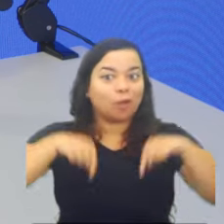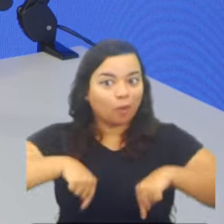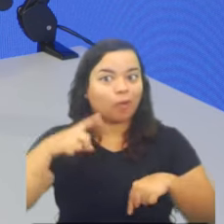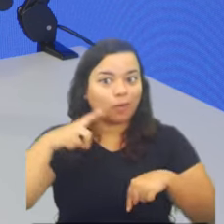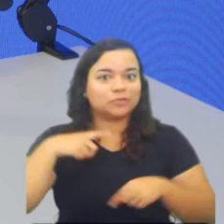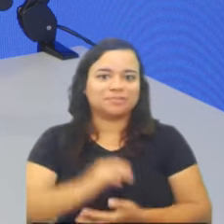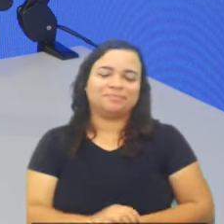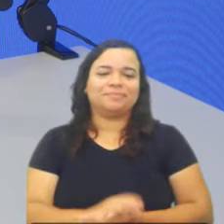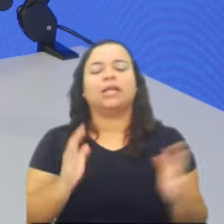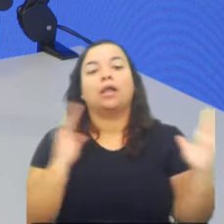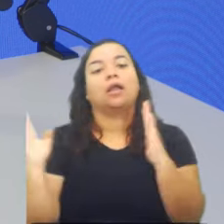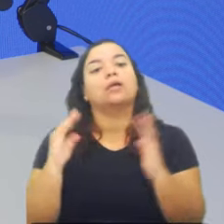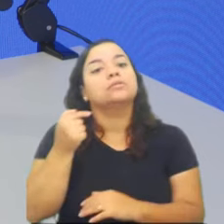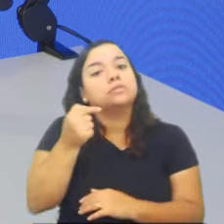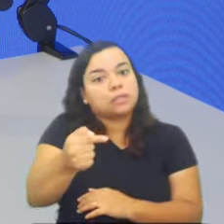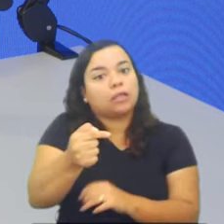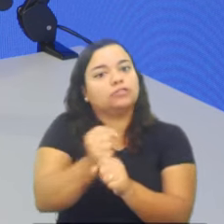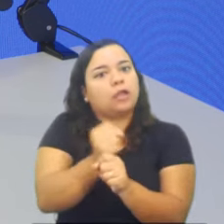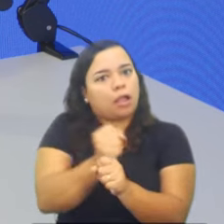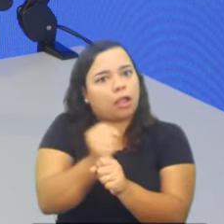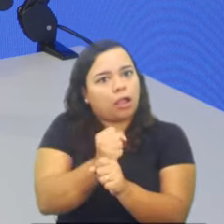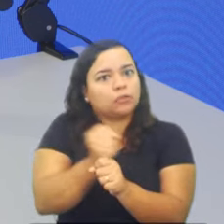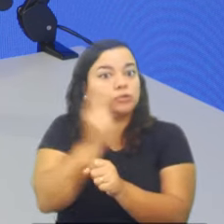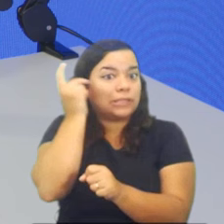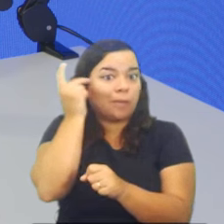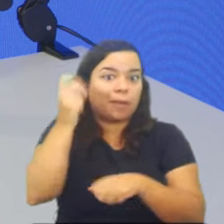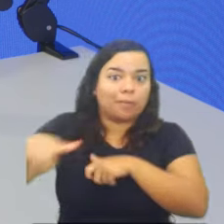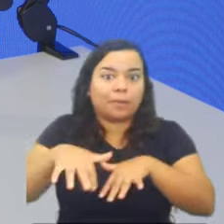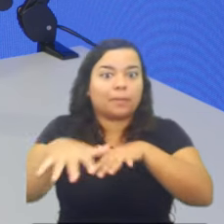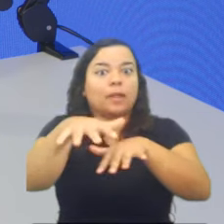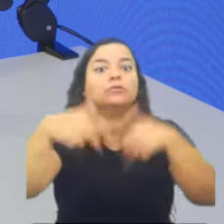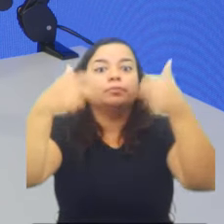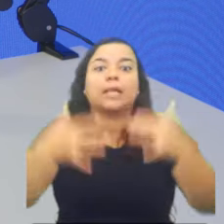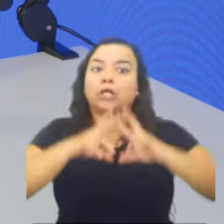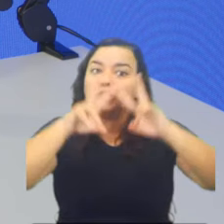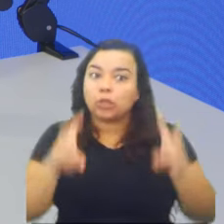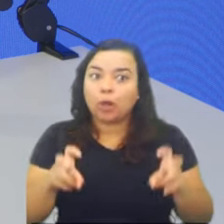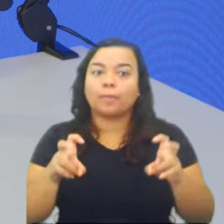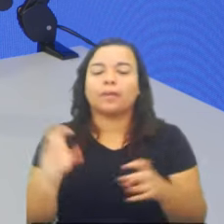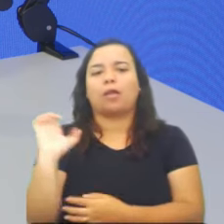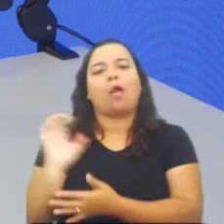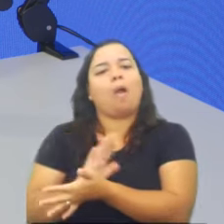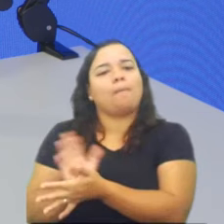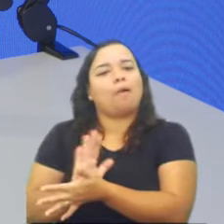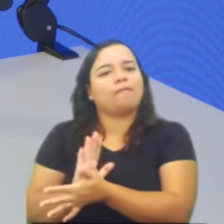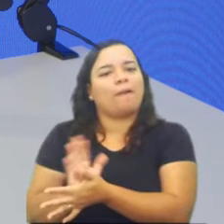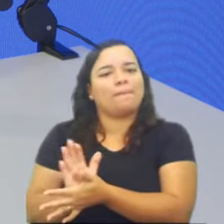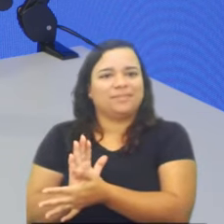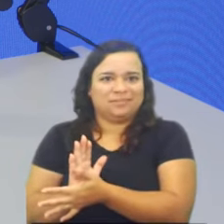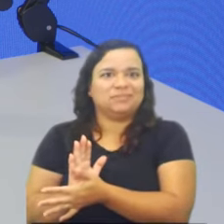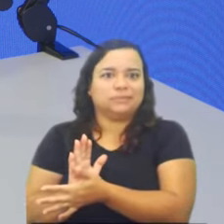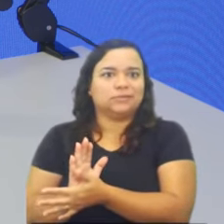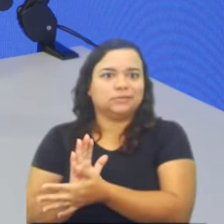Eh durante 7 anos a a parada de São Paulo por exemplo pautou o tema da homofobia somente